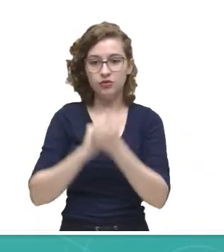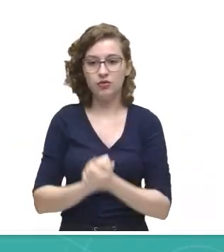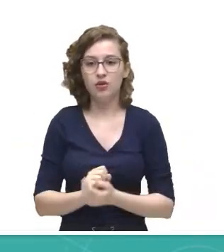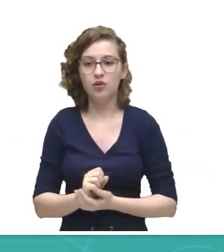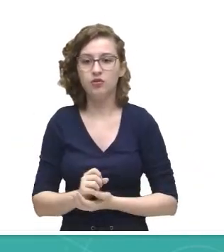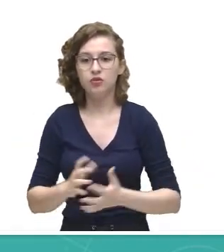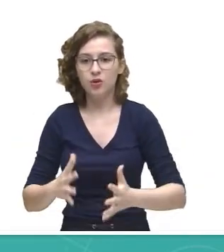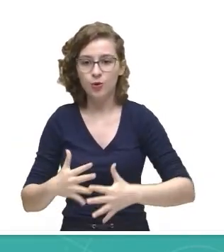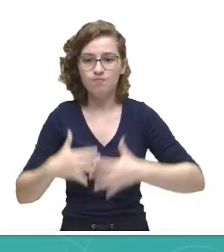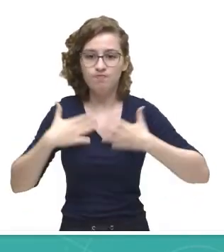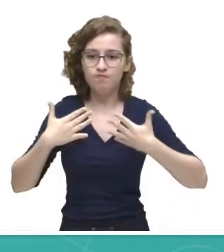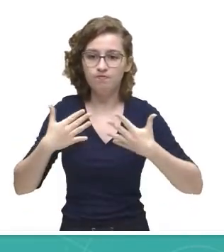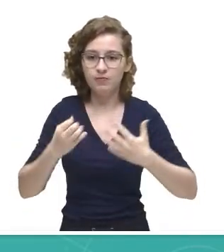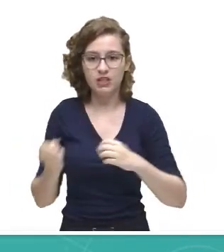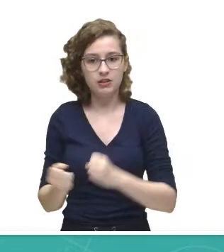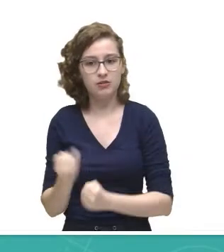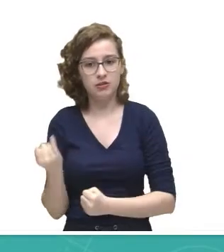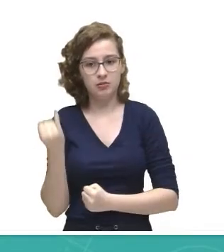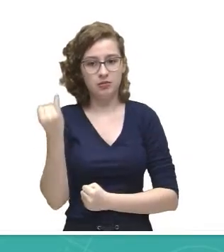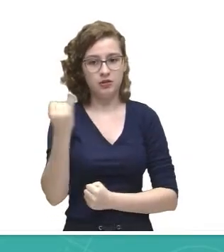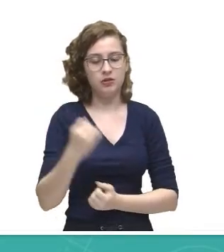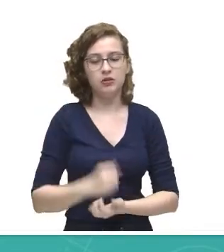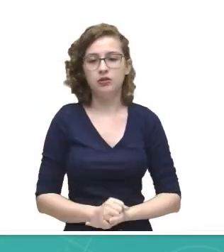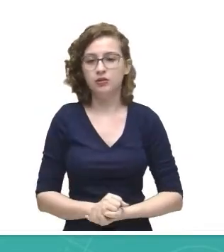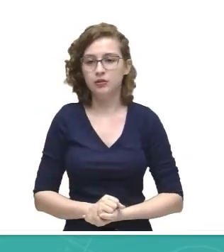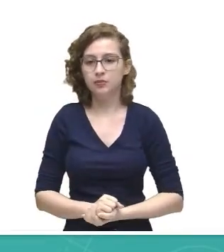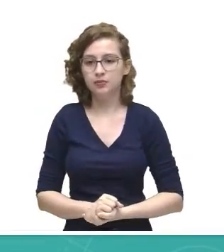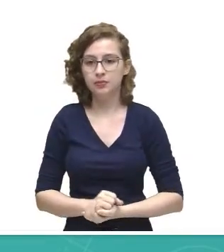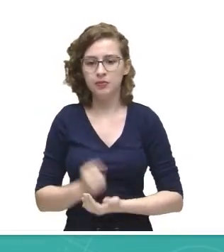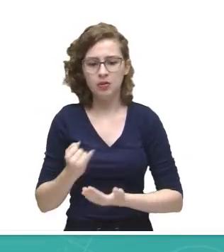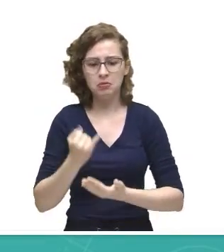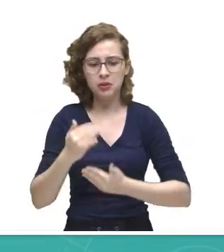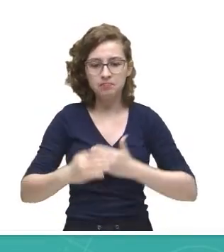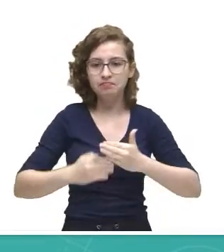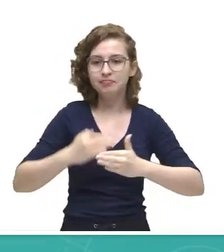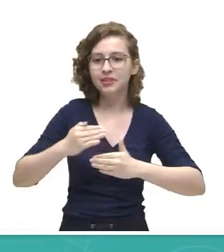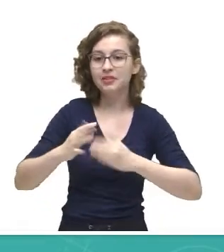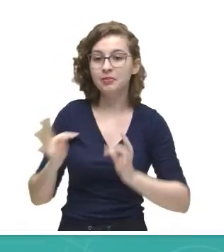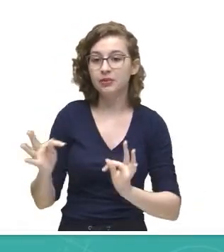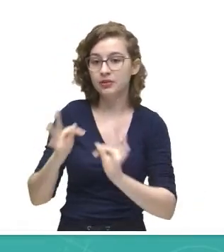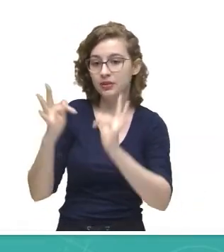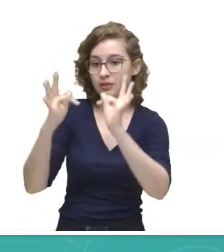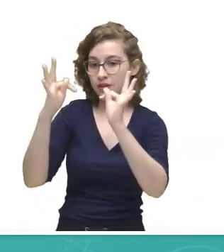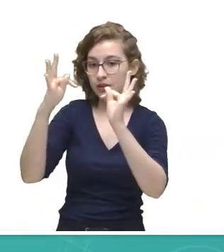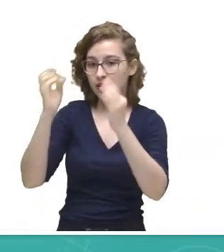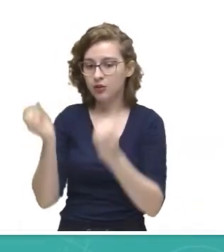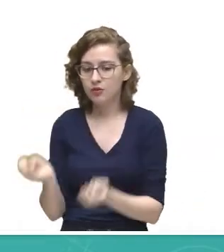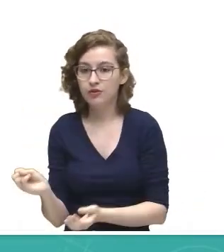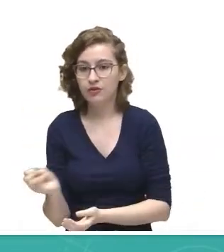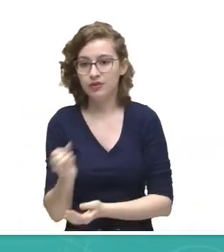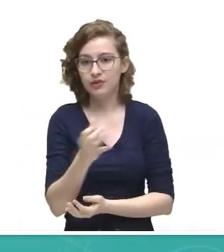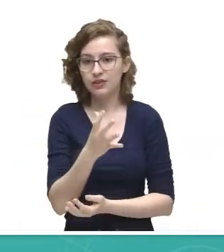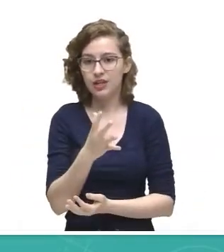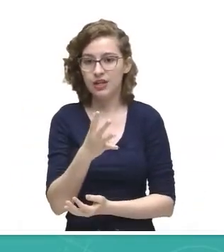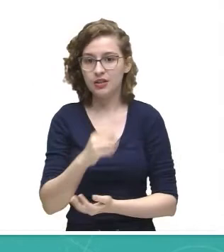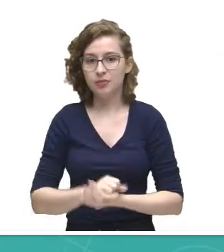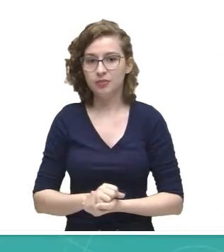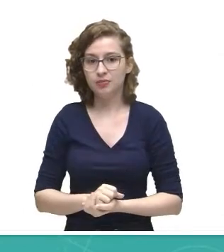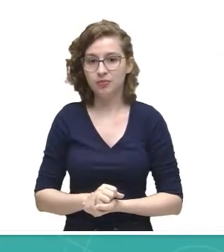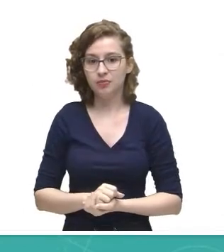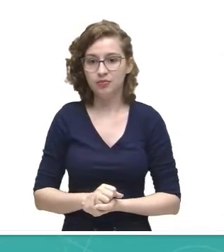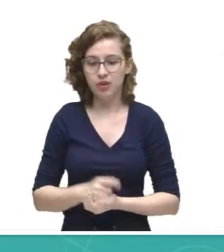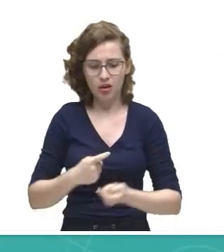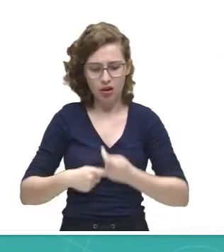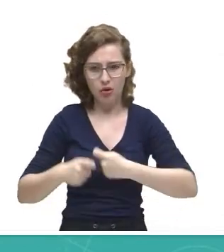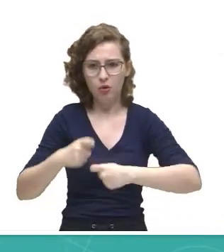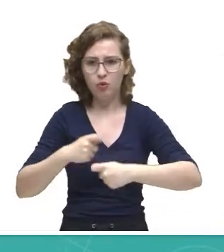modo de produção. Então a gente vê aí importantes avanços tecnológicos que vão surgir, um impacto na